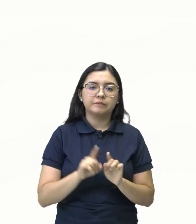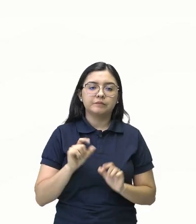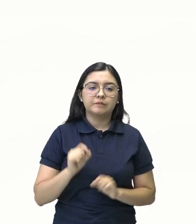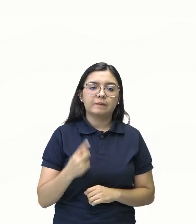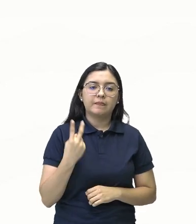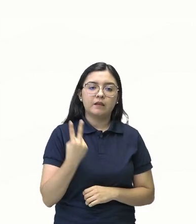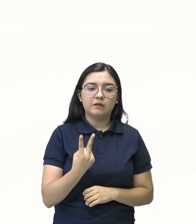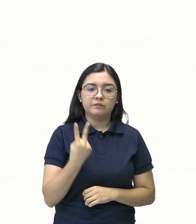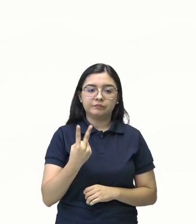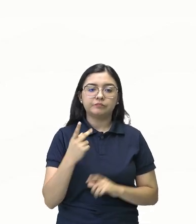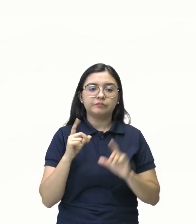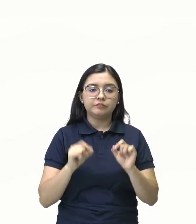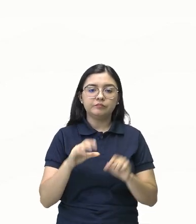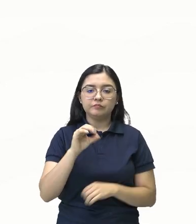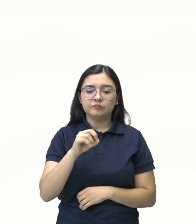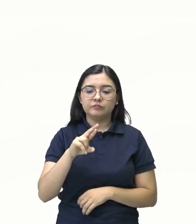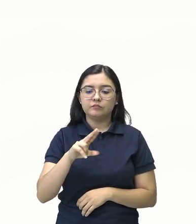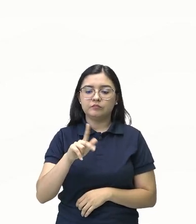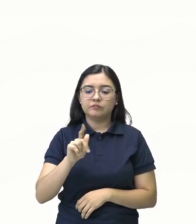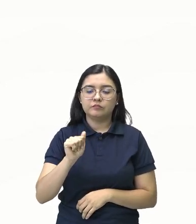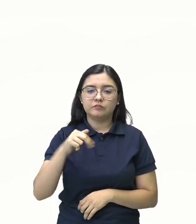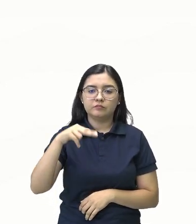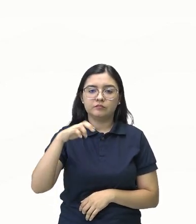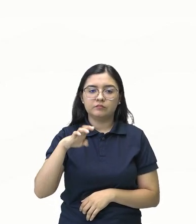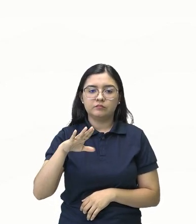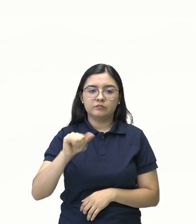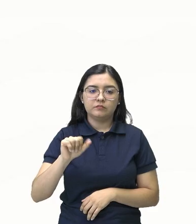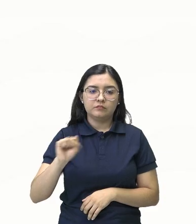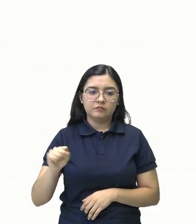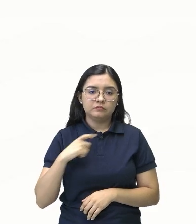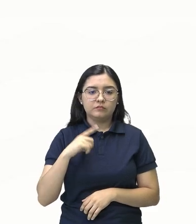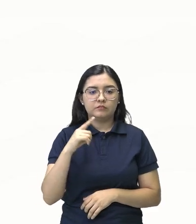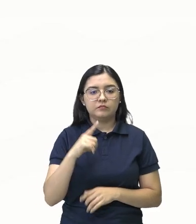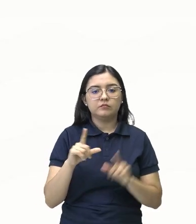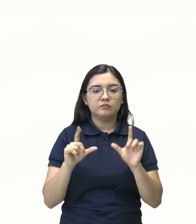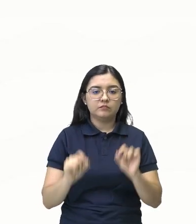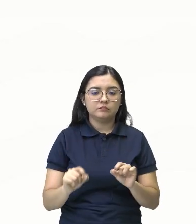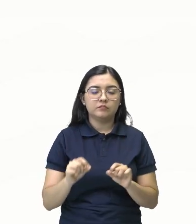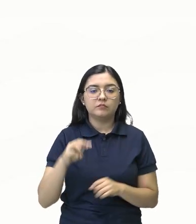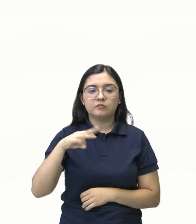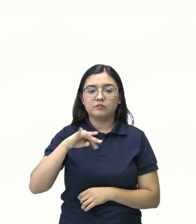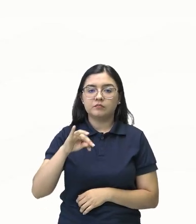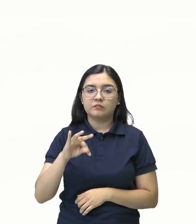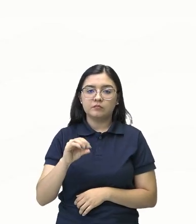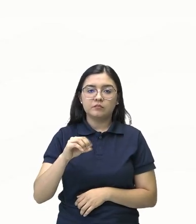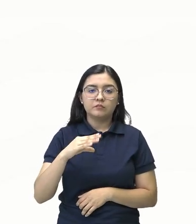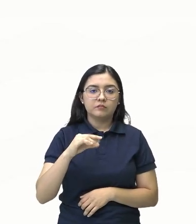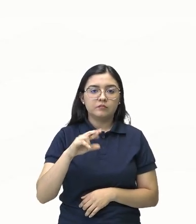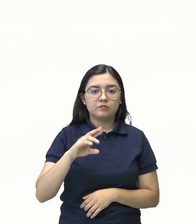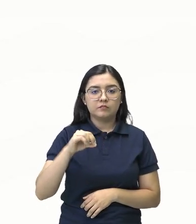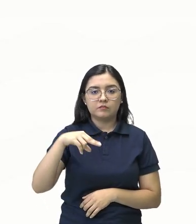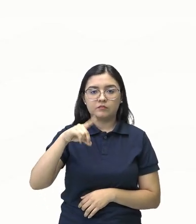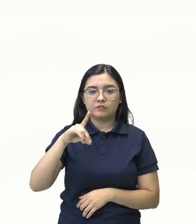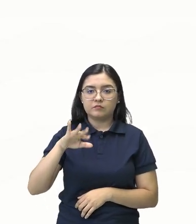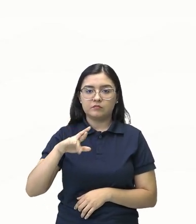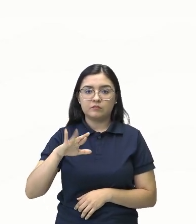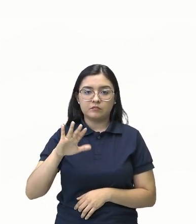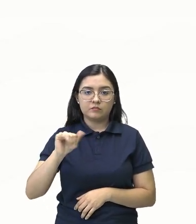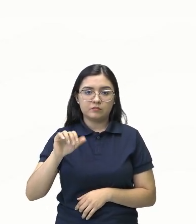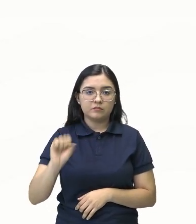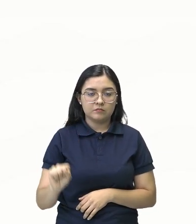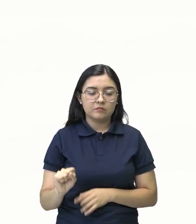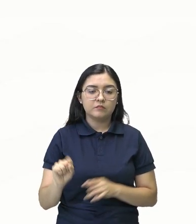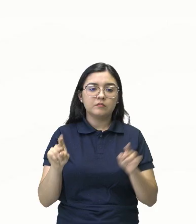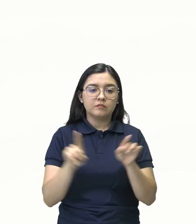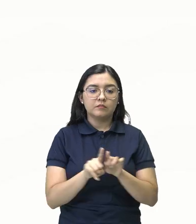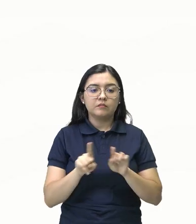duas organelas interessantes, que são o cloroplasto e as mitocôndrias, né, que possuem,